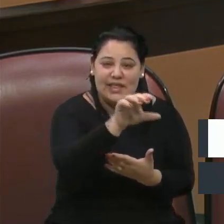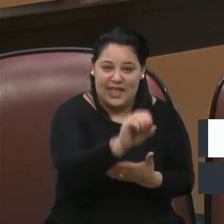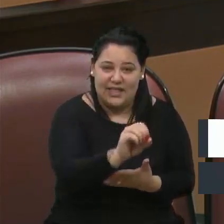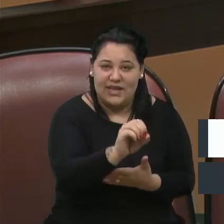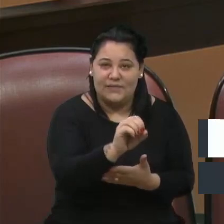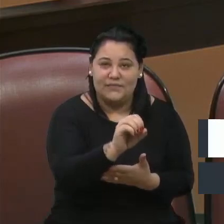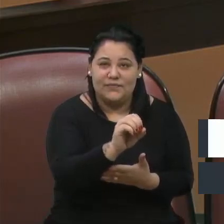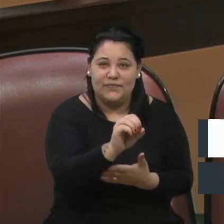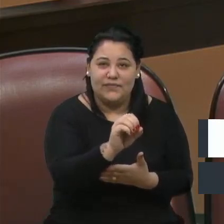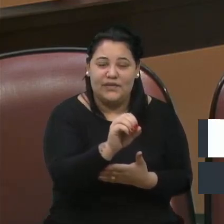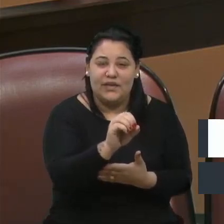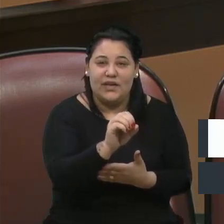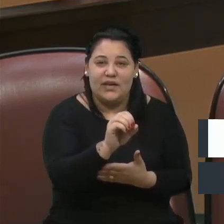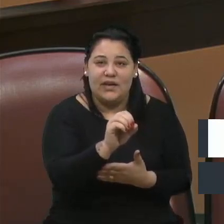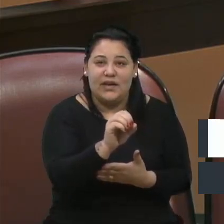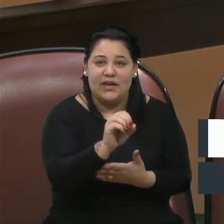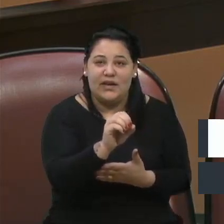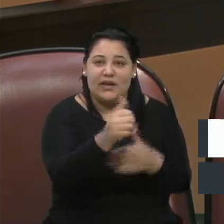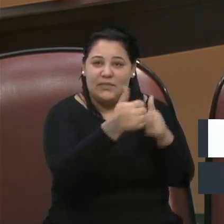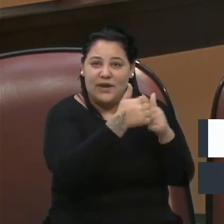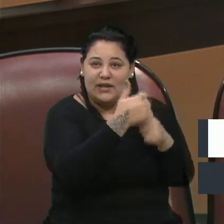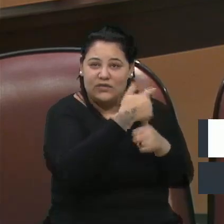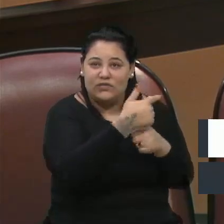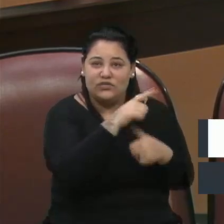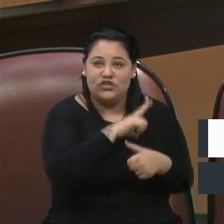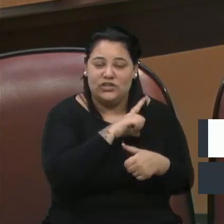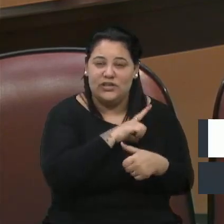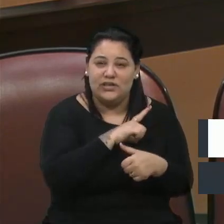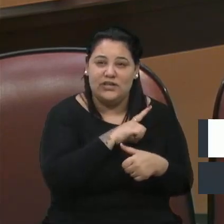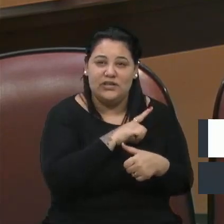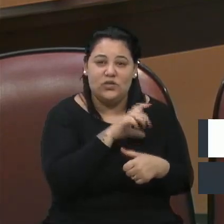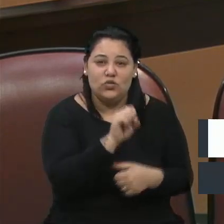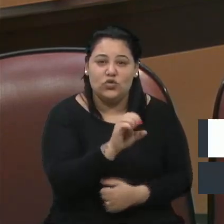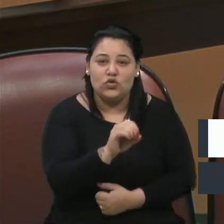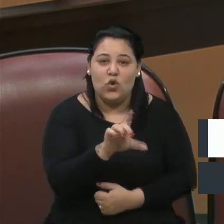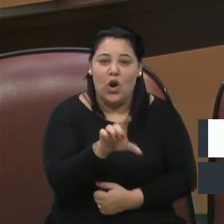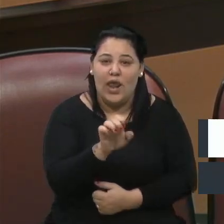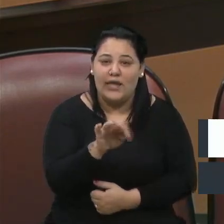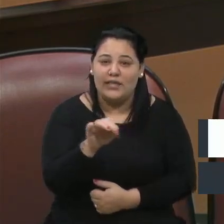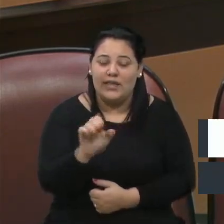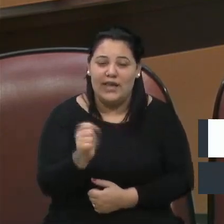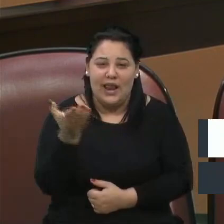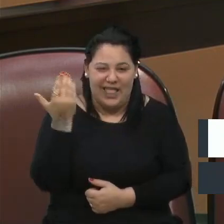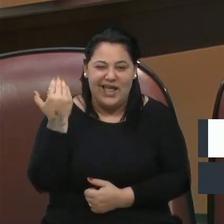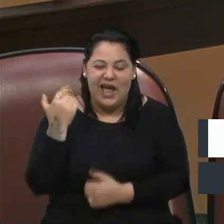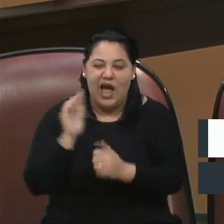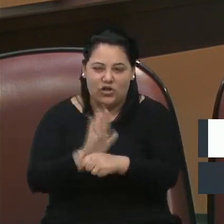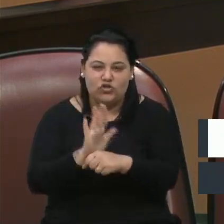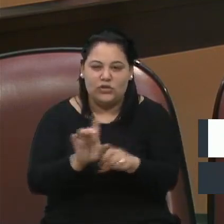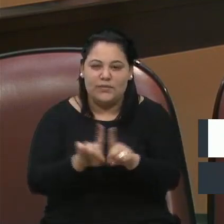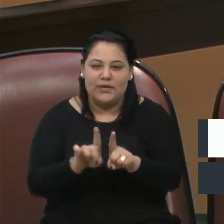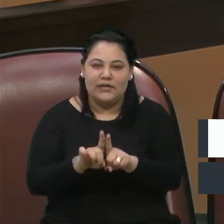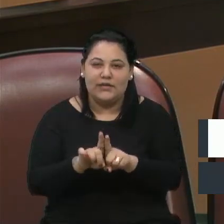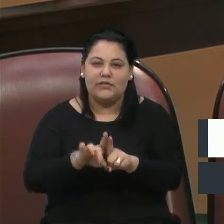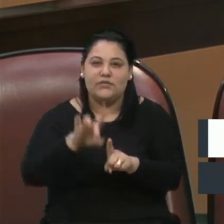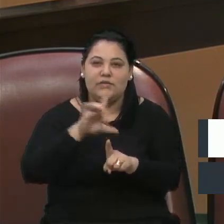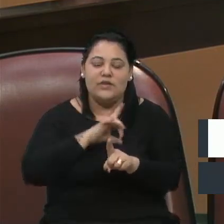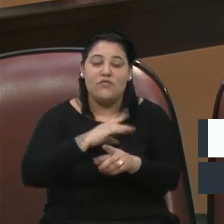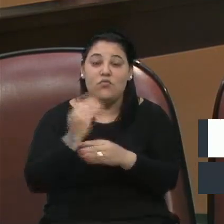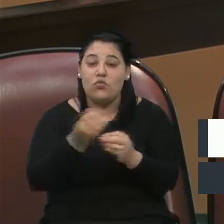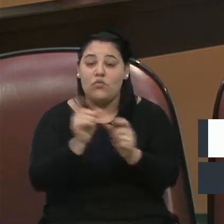no Beltrão em cima. Estava o Solete também na época comigo me ajudando. Então essas pessoas foram todas beneficiadas, a